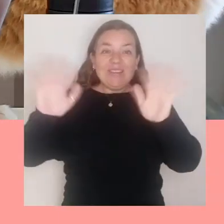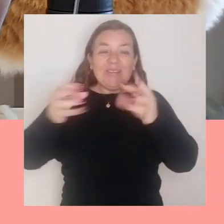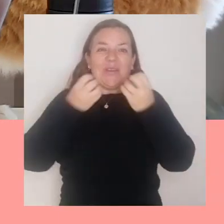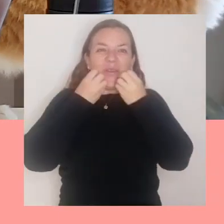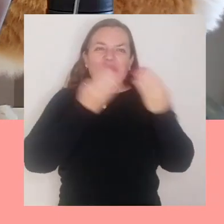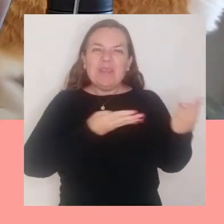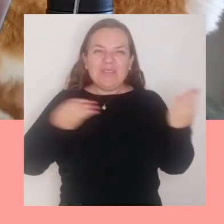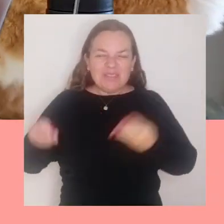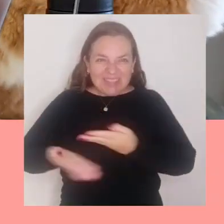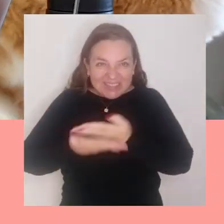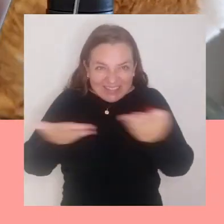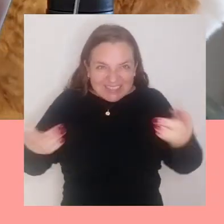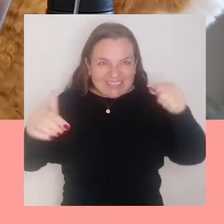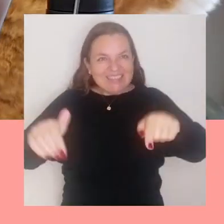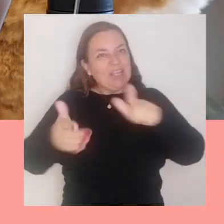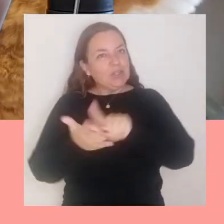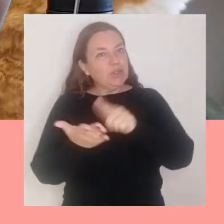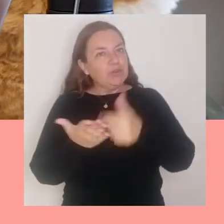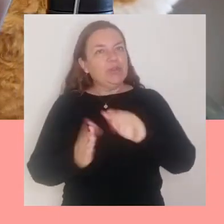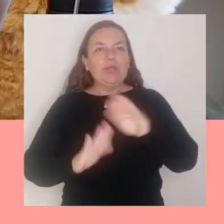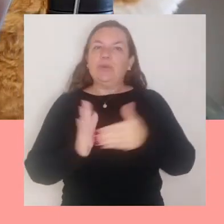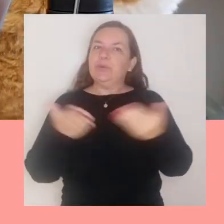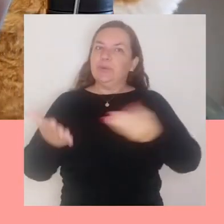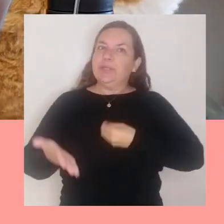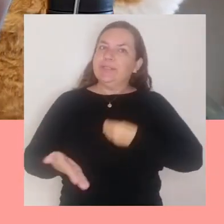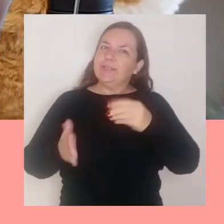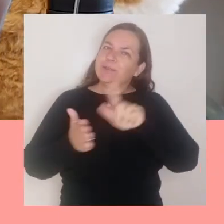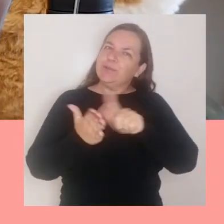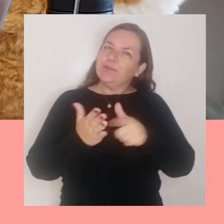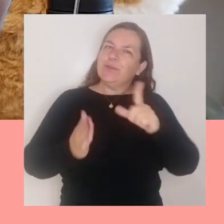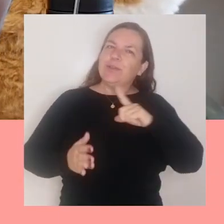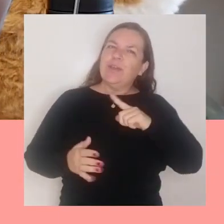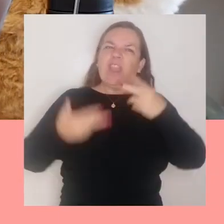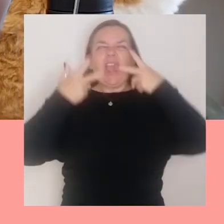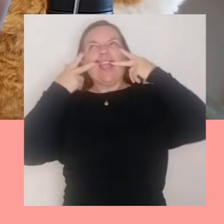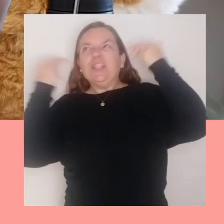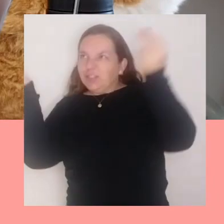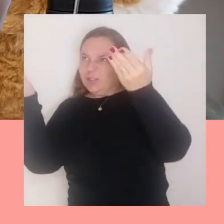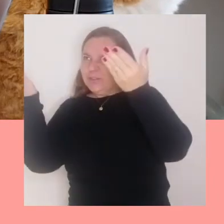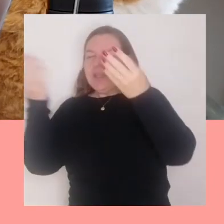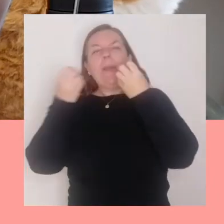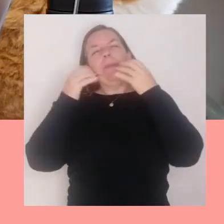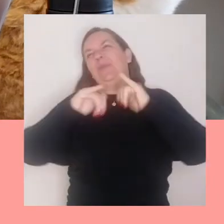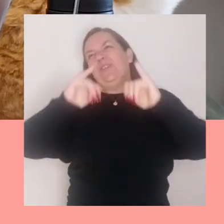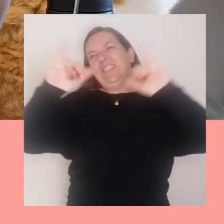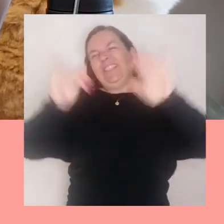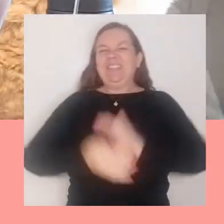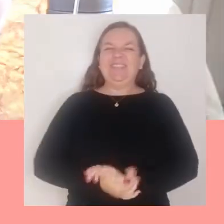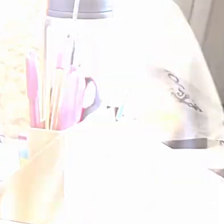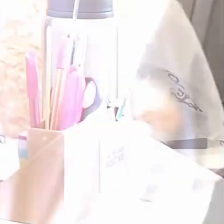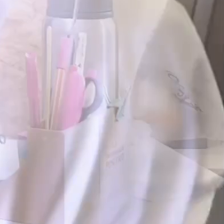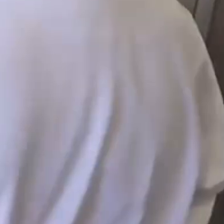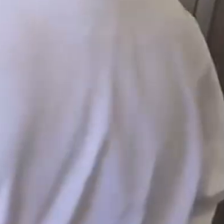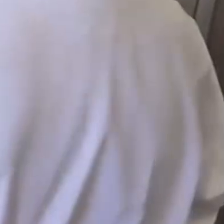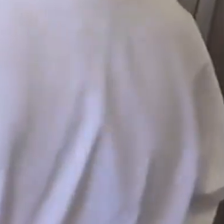Olá, seja muito bem-vindo, muito bem-vinda. Este é o jornal Tudo Já Existe, o seu jornal que tem gatinhos e boas